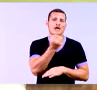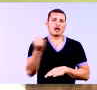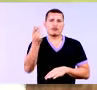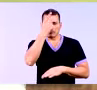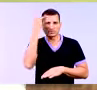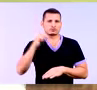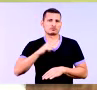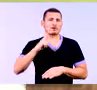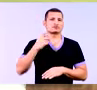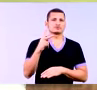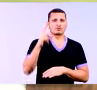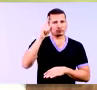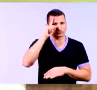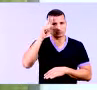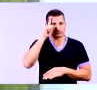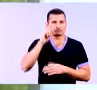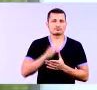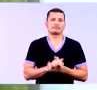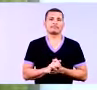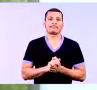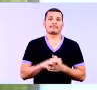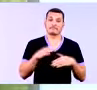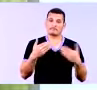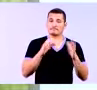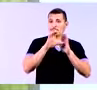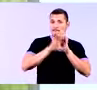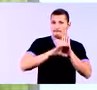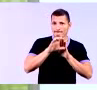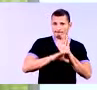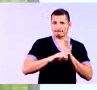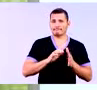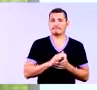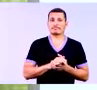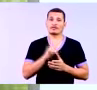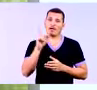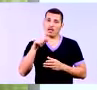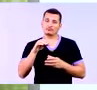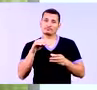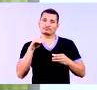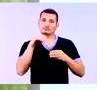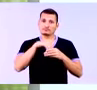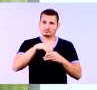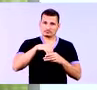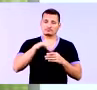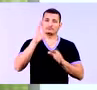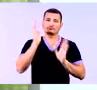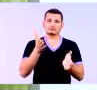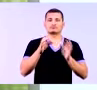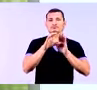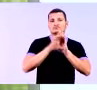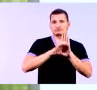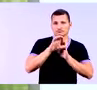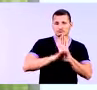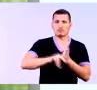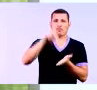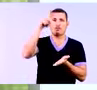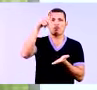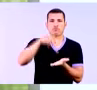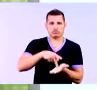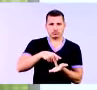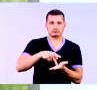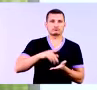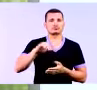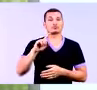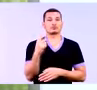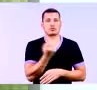dia a dia, professor. Ótimo, ótimo. Então, esses conceitos, eles fazem parte, já são conceitos concretos no nosso